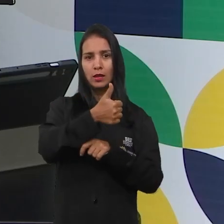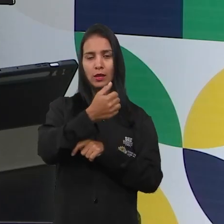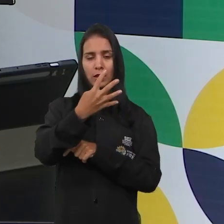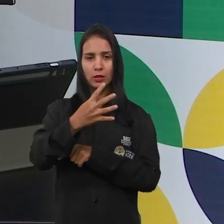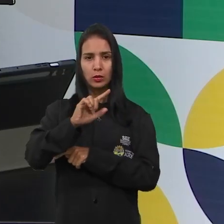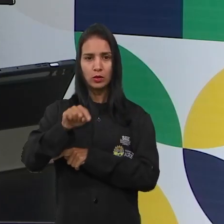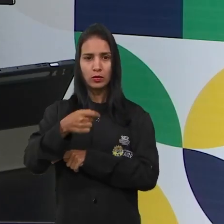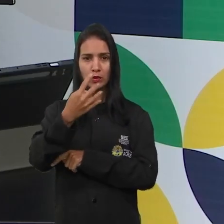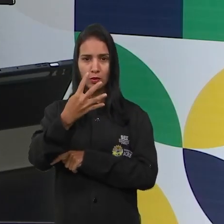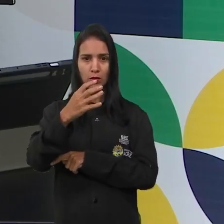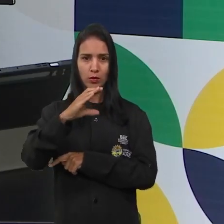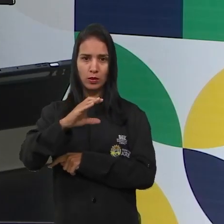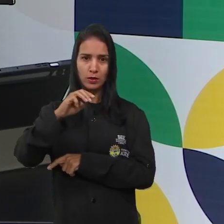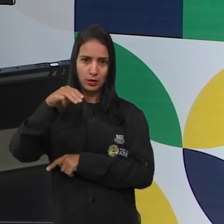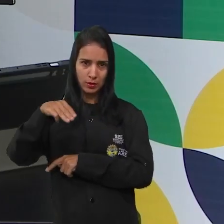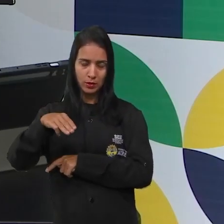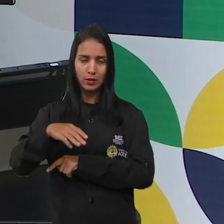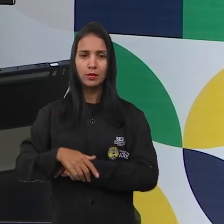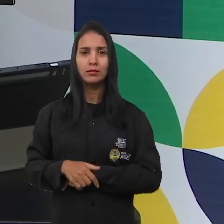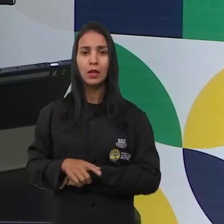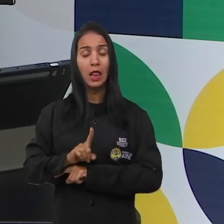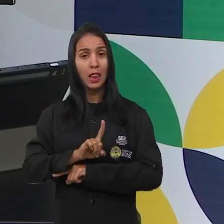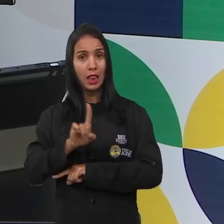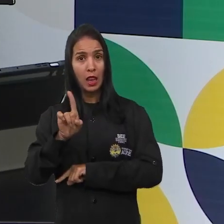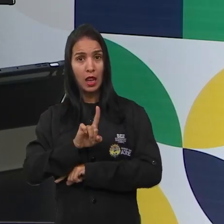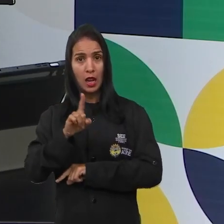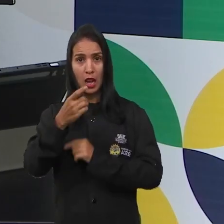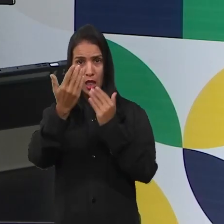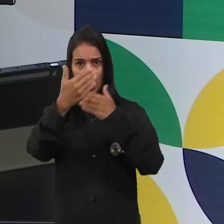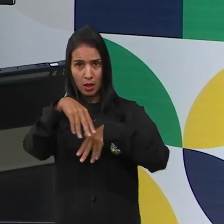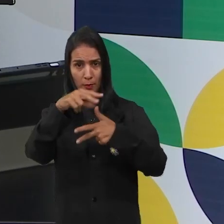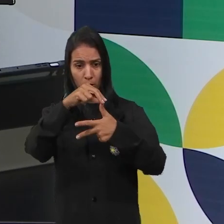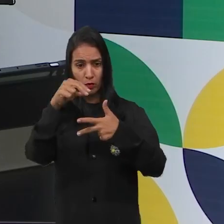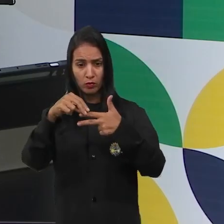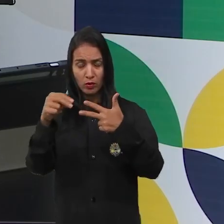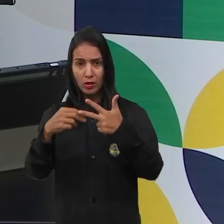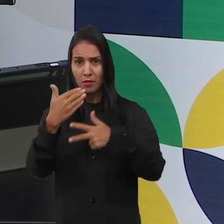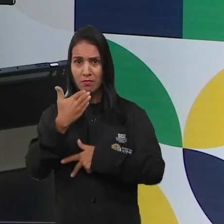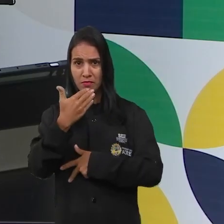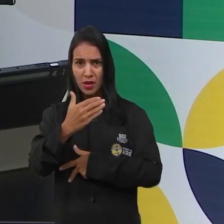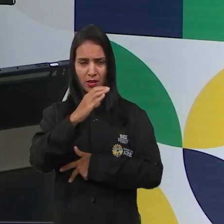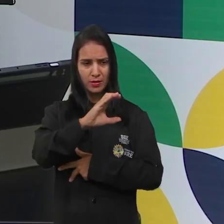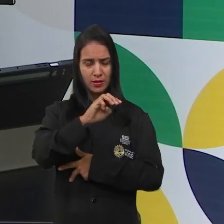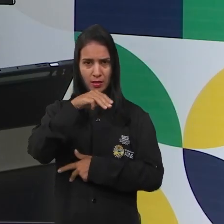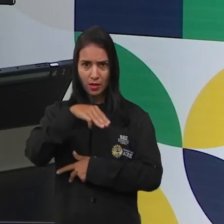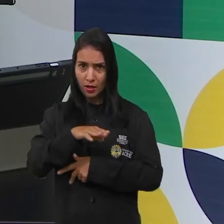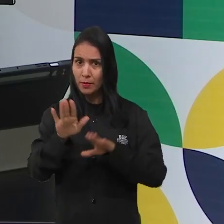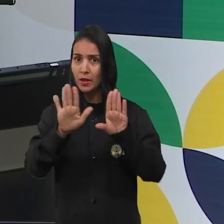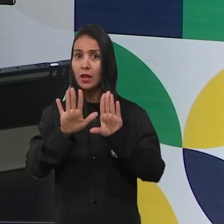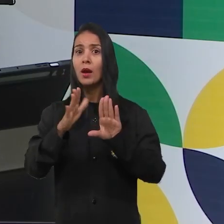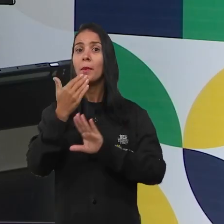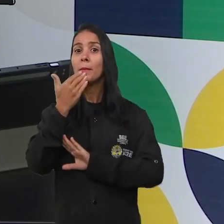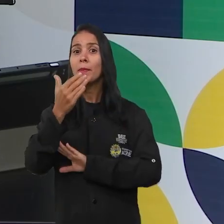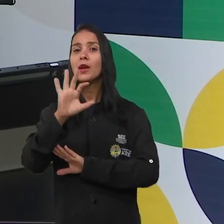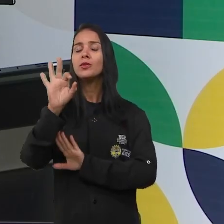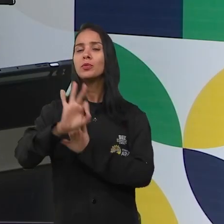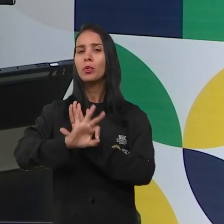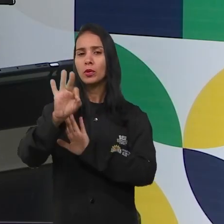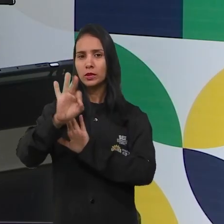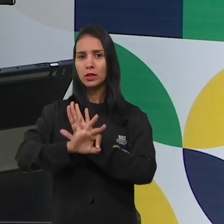Lá na questão do Enem, ele não pede exatamente em centímetros, ele pede em porcentagem. Então, eu quero saber quanto